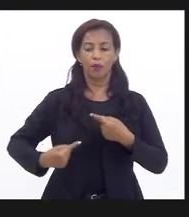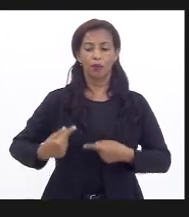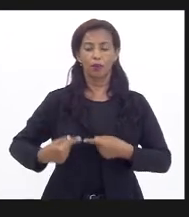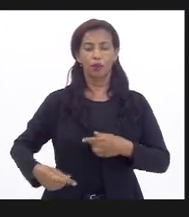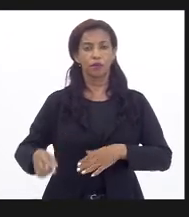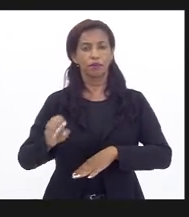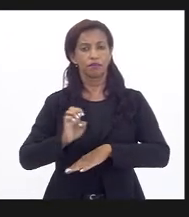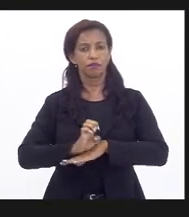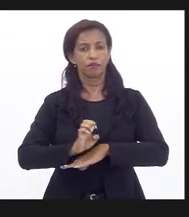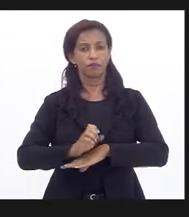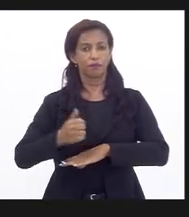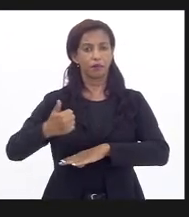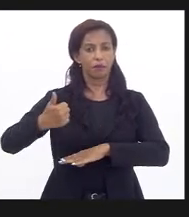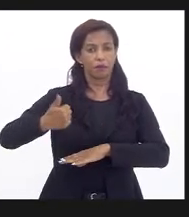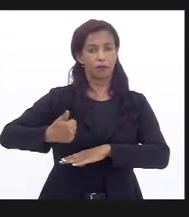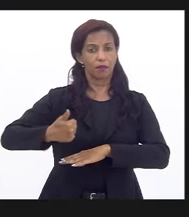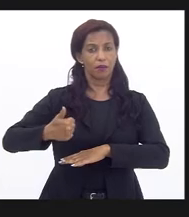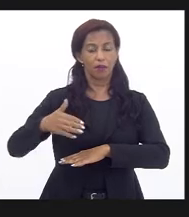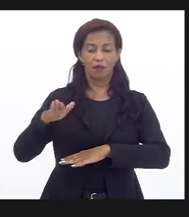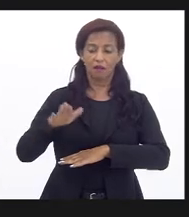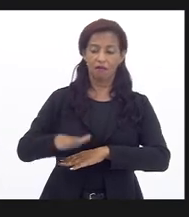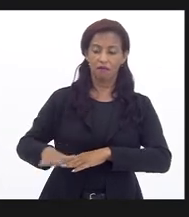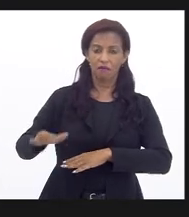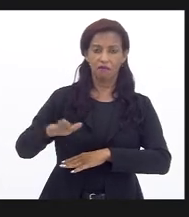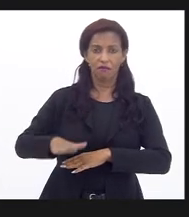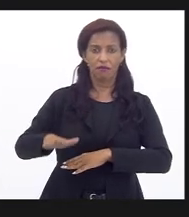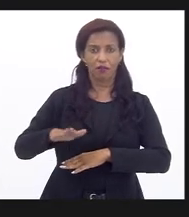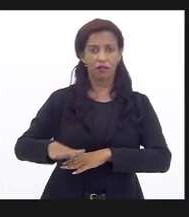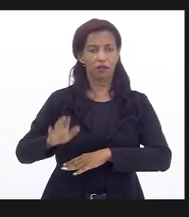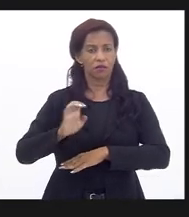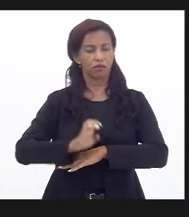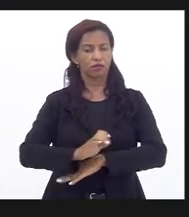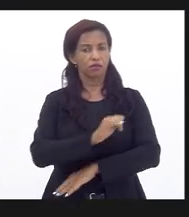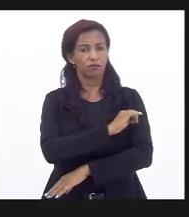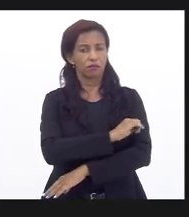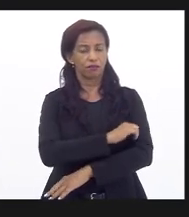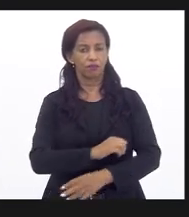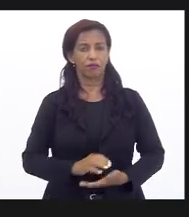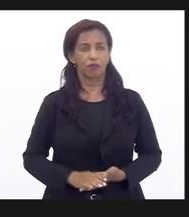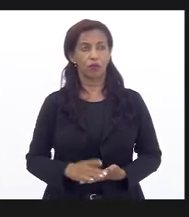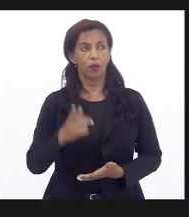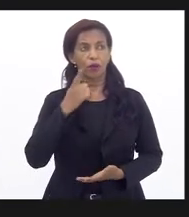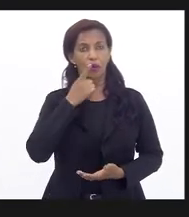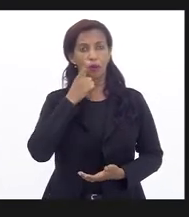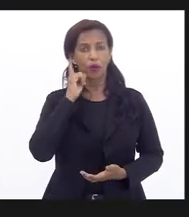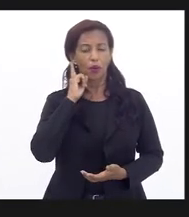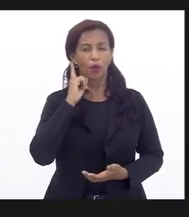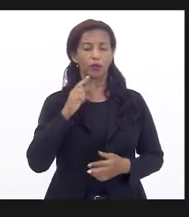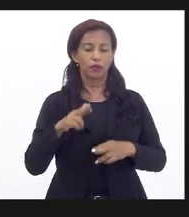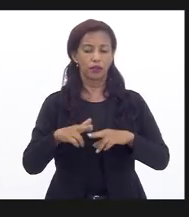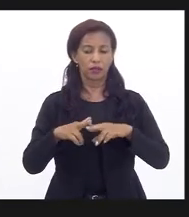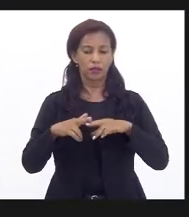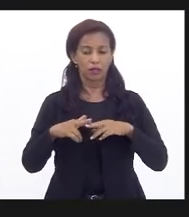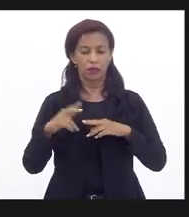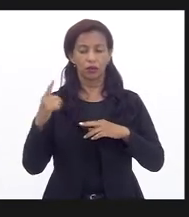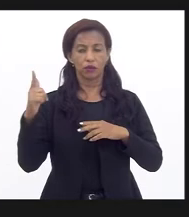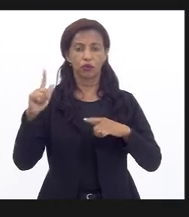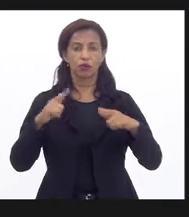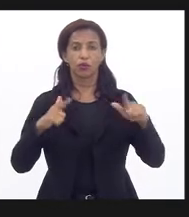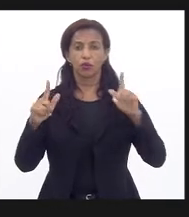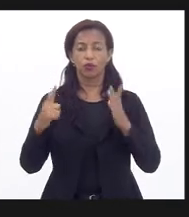estadual da primeira infância no estado do Rio de Janeiro. Na sessão de ontem, em razão de